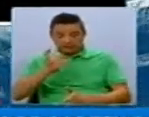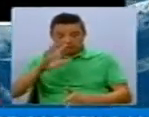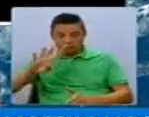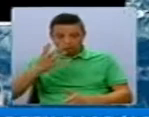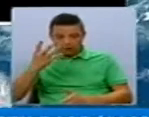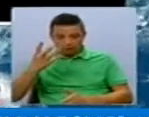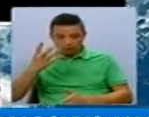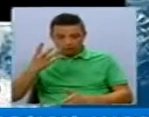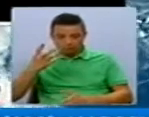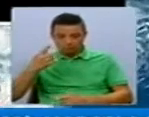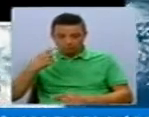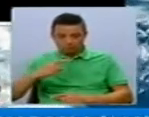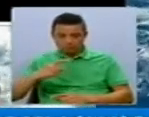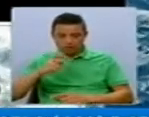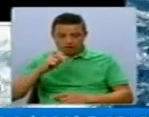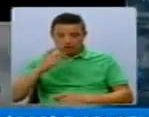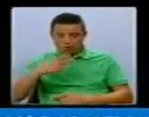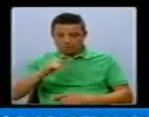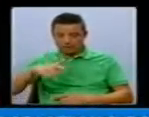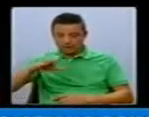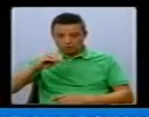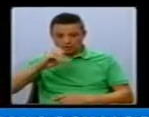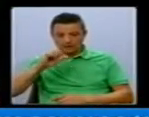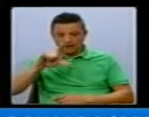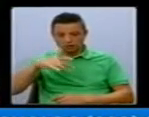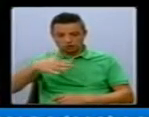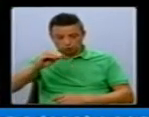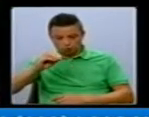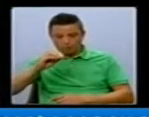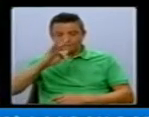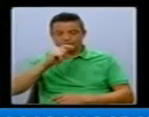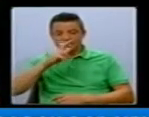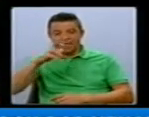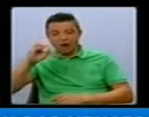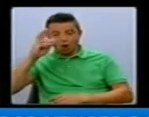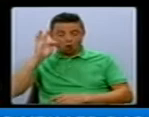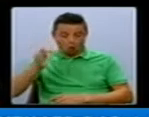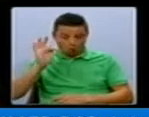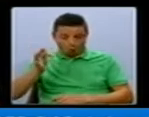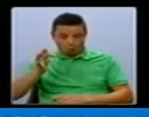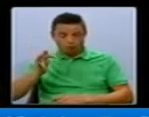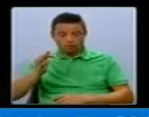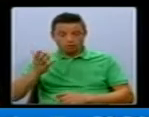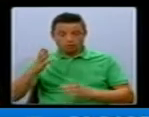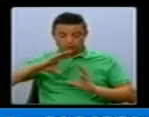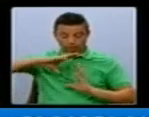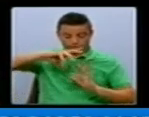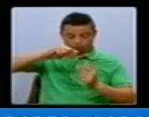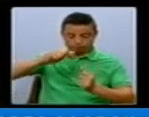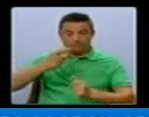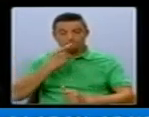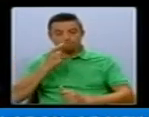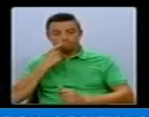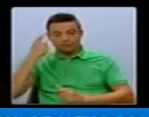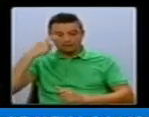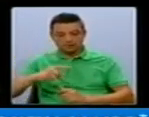elementos, que são o alumínio, o cálcio, o silício e o ferro. São aqueles elementos de que planetas como, por exemplo, a Terra, planetas rochosos, têm